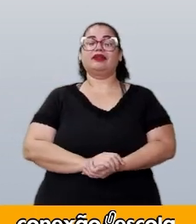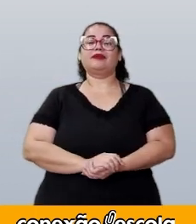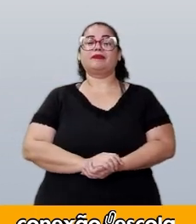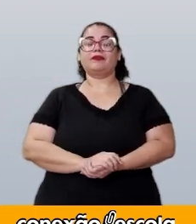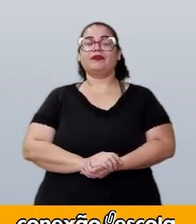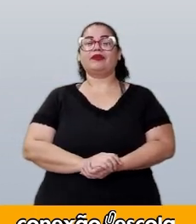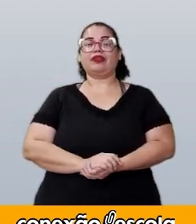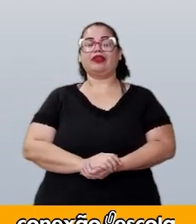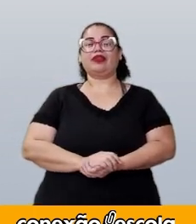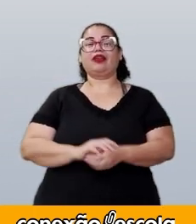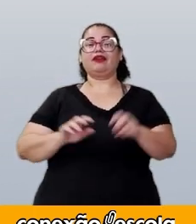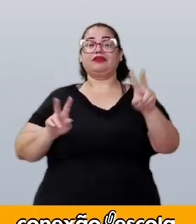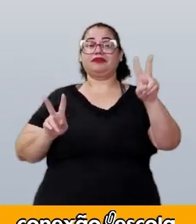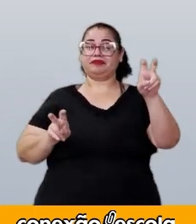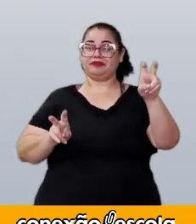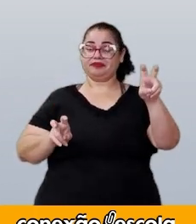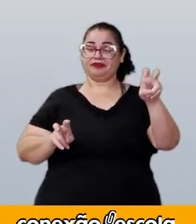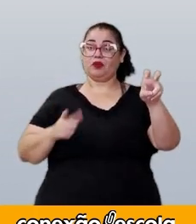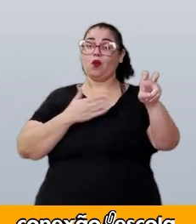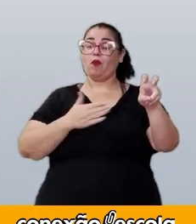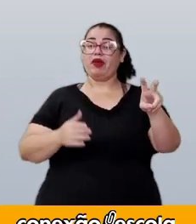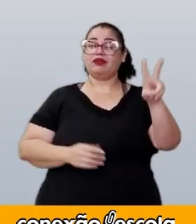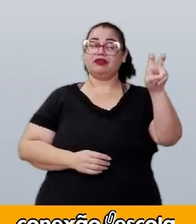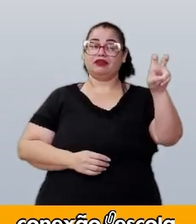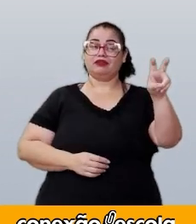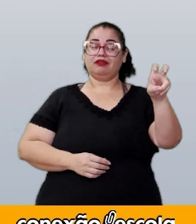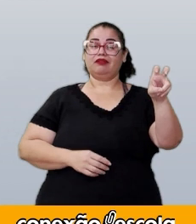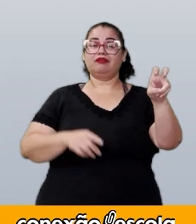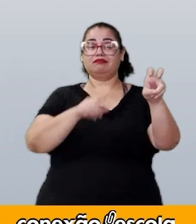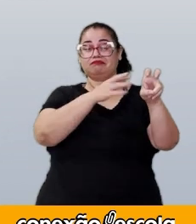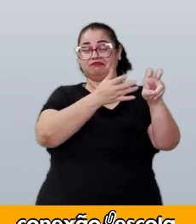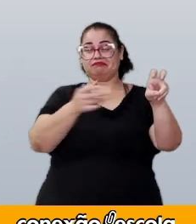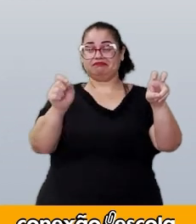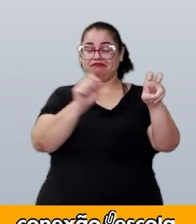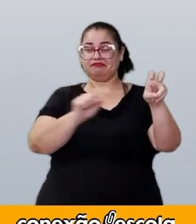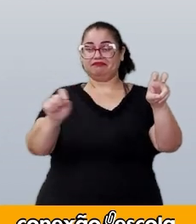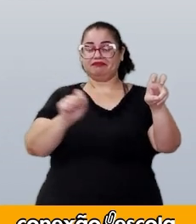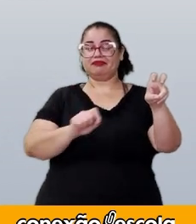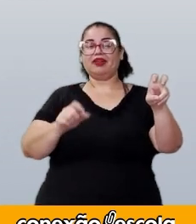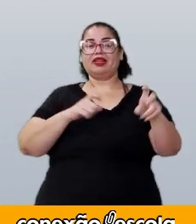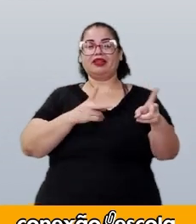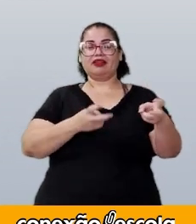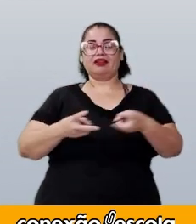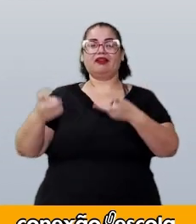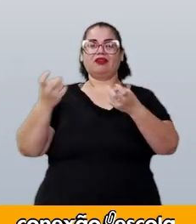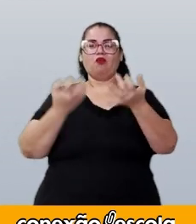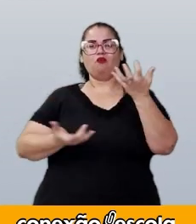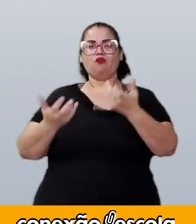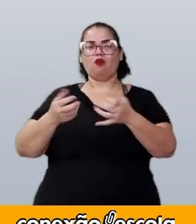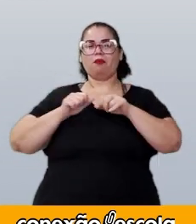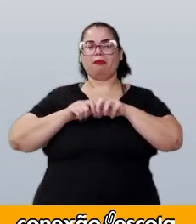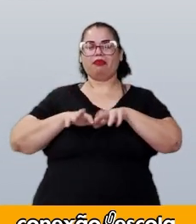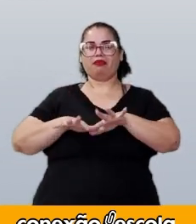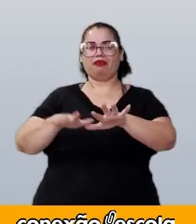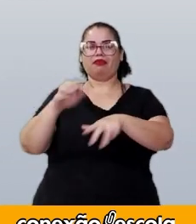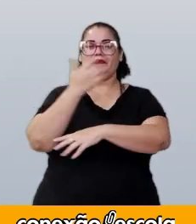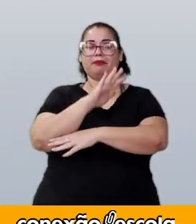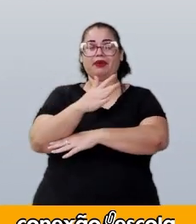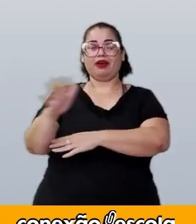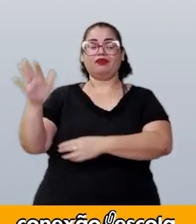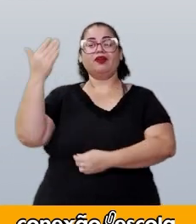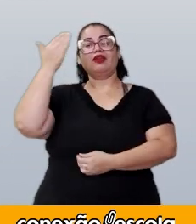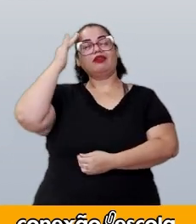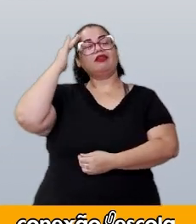temos, abrindo aspas, nós podemos observar como o fogo afeta a mata e